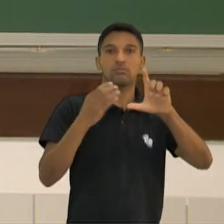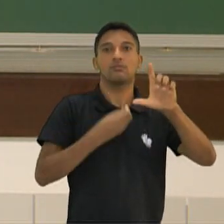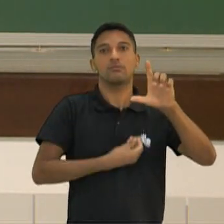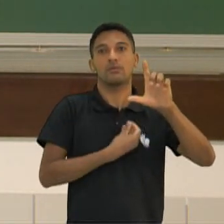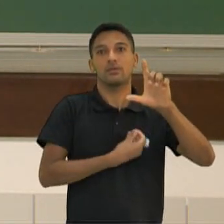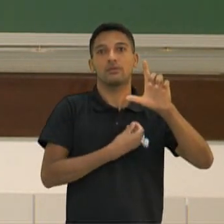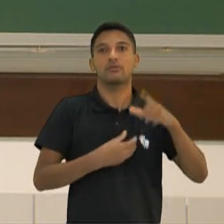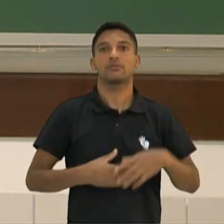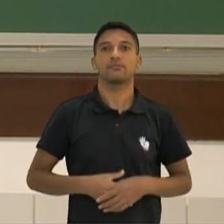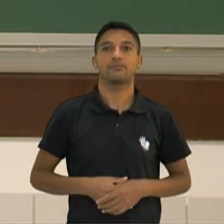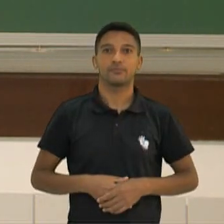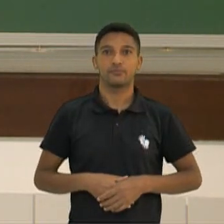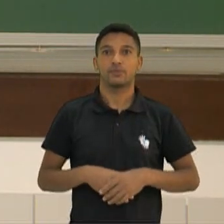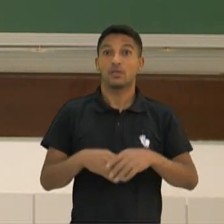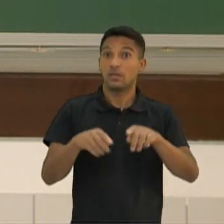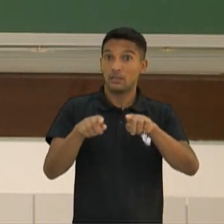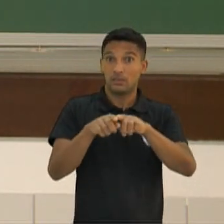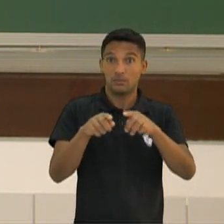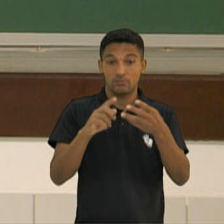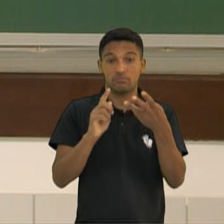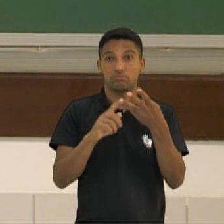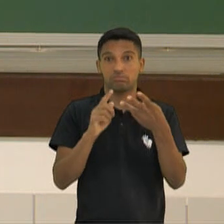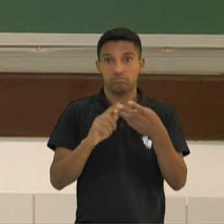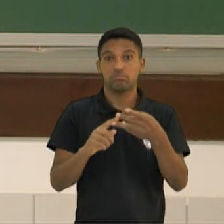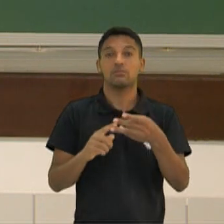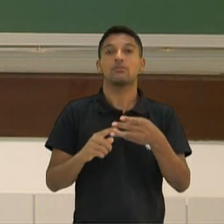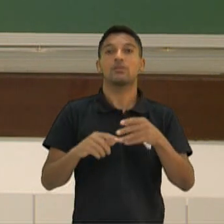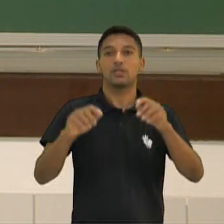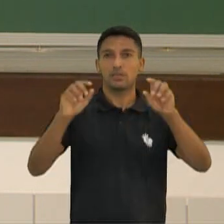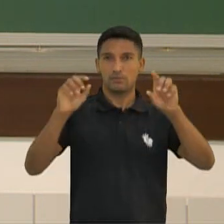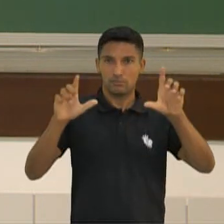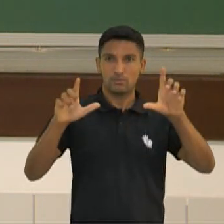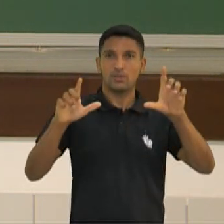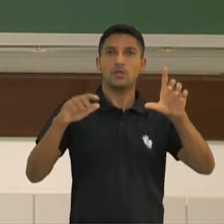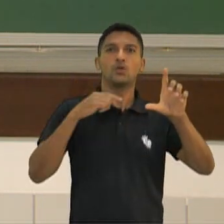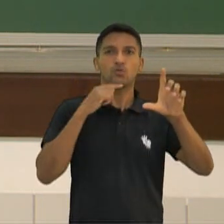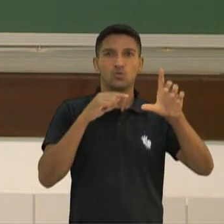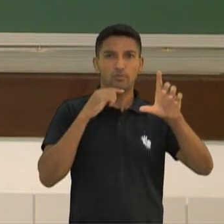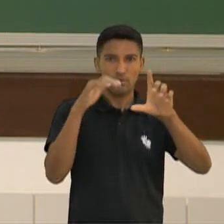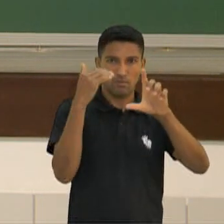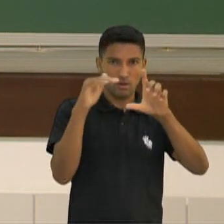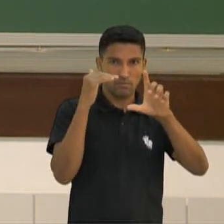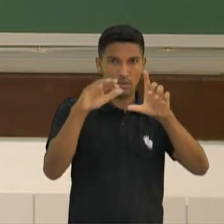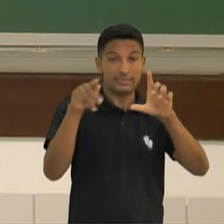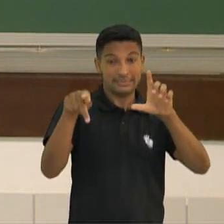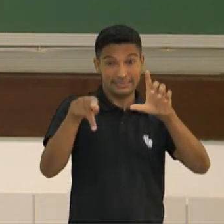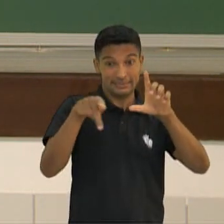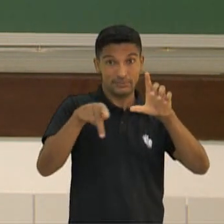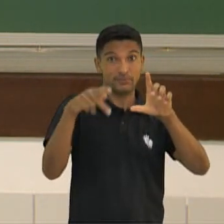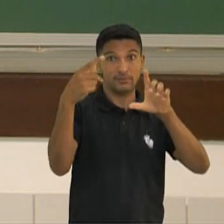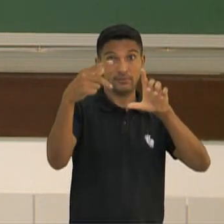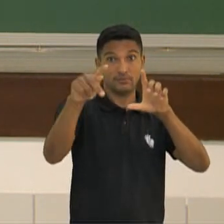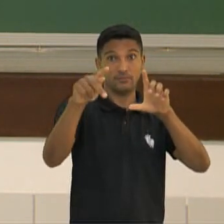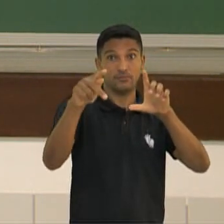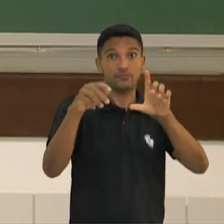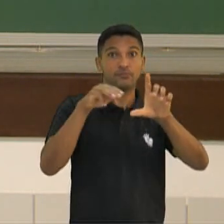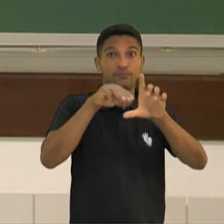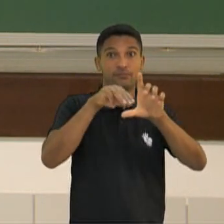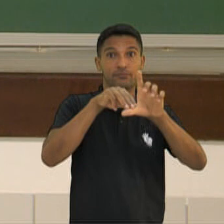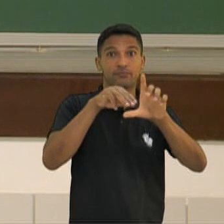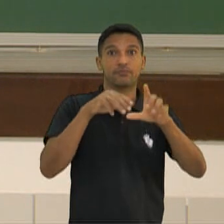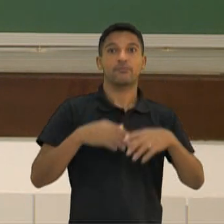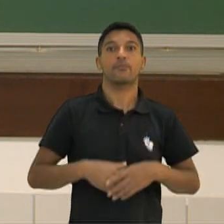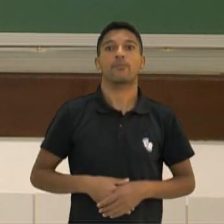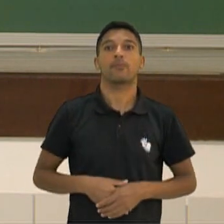importante, comunique-se com seus professores esclarecendo as suas dúvidas. E se porventura você ainda não tem o acesso às salas